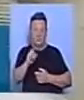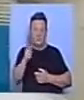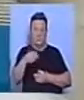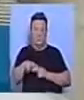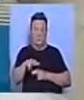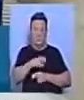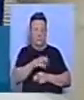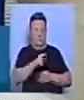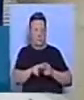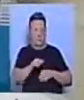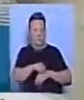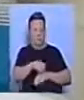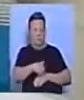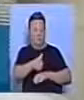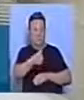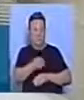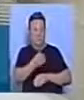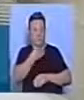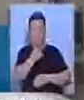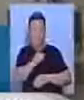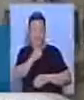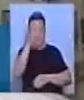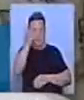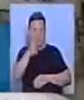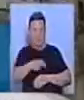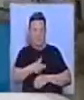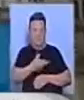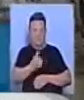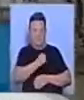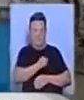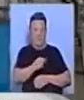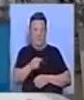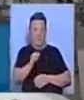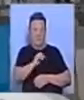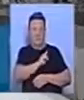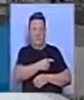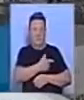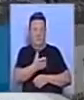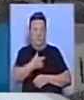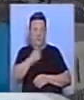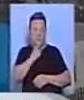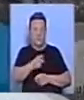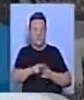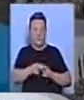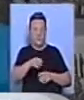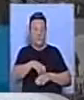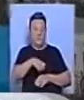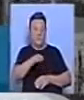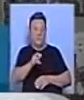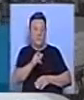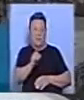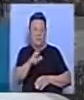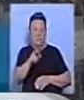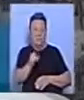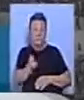construir um palácio mais ao gosto dos reis da sua época e com seu poder de construir um palácio da ribeira e